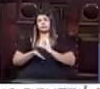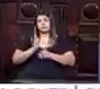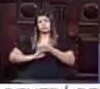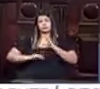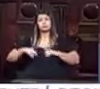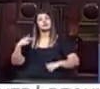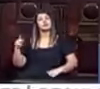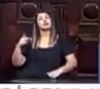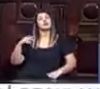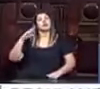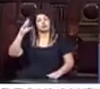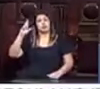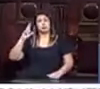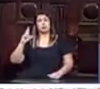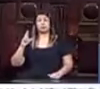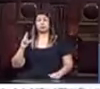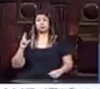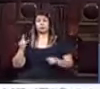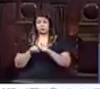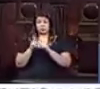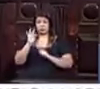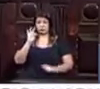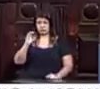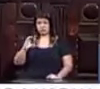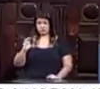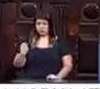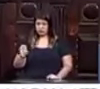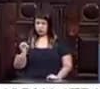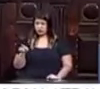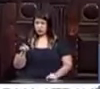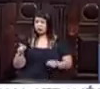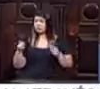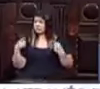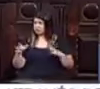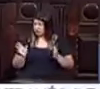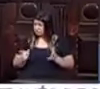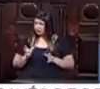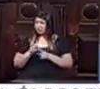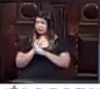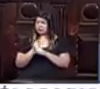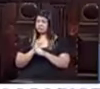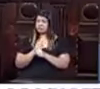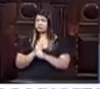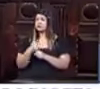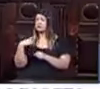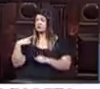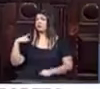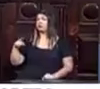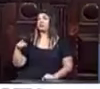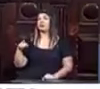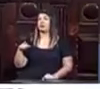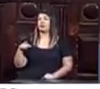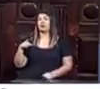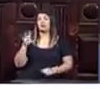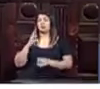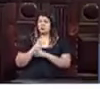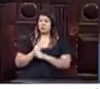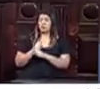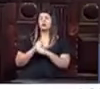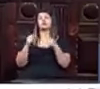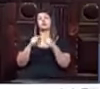as contas que o Tribunal de Contas esta próxima semana vai votar são as contas de